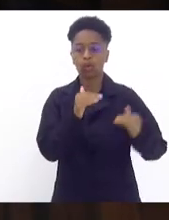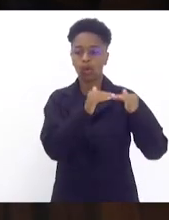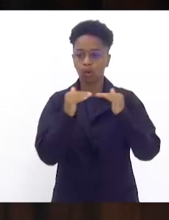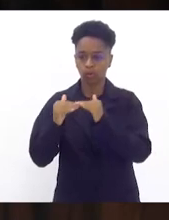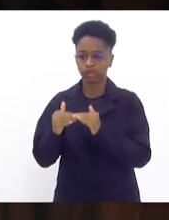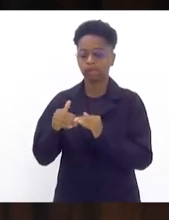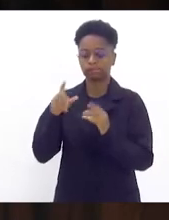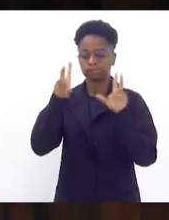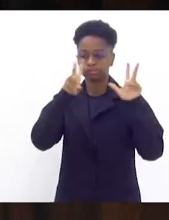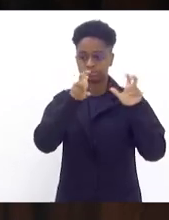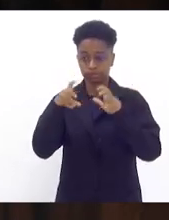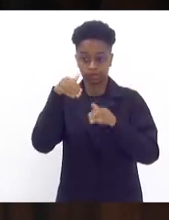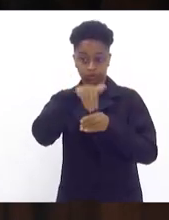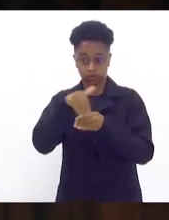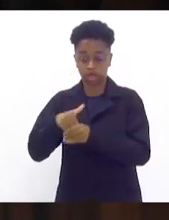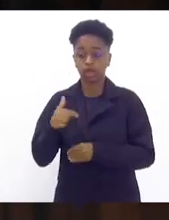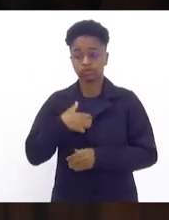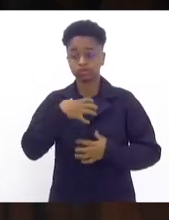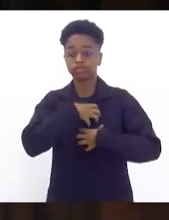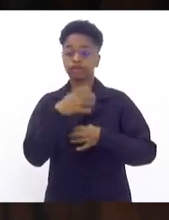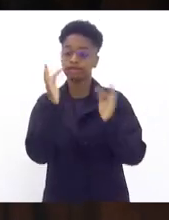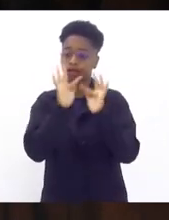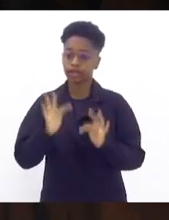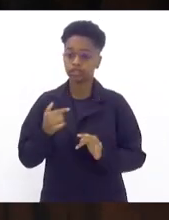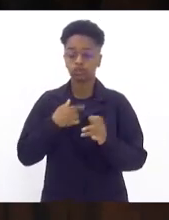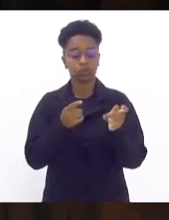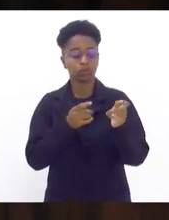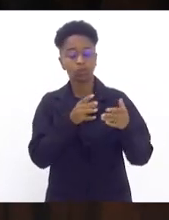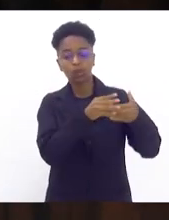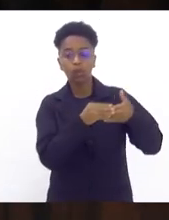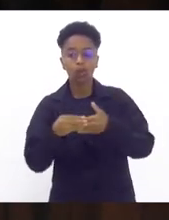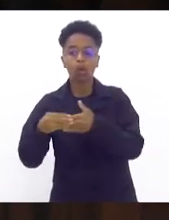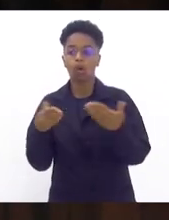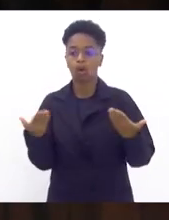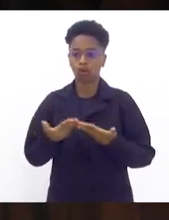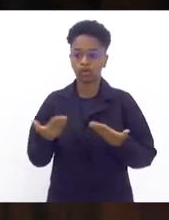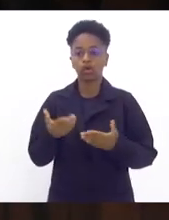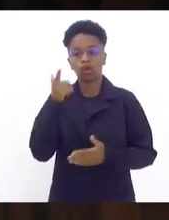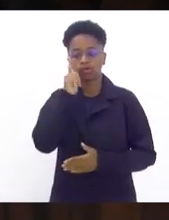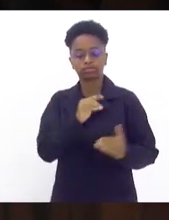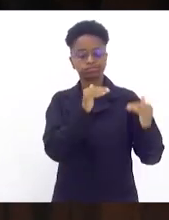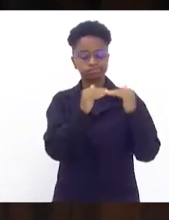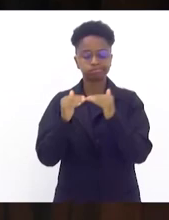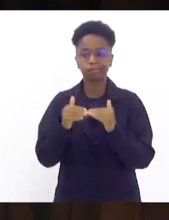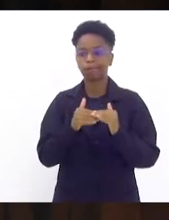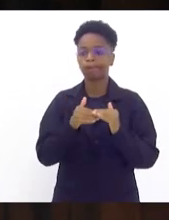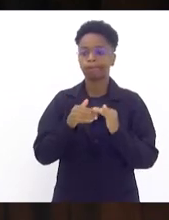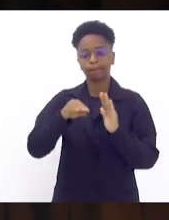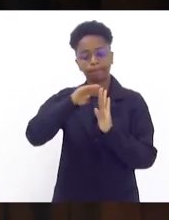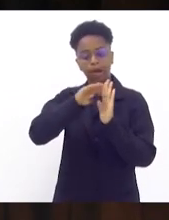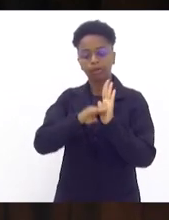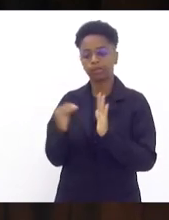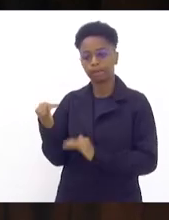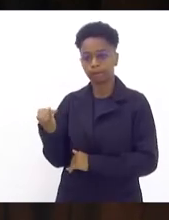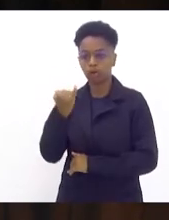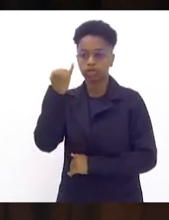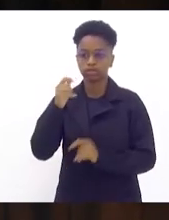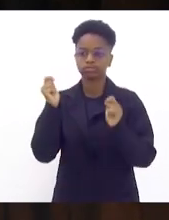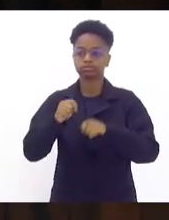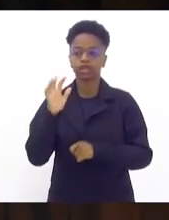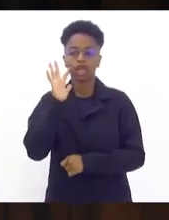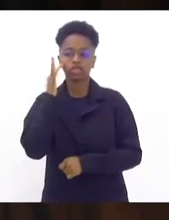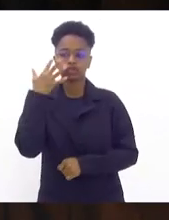muito feliz de estar presidindo a sessão do dia de hoje e conseguir um acordo, uma matéria tão importante para resolver a vida da